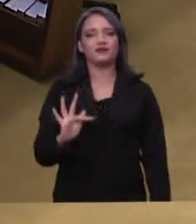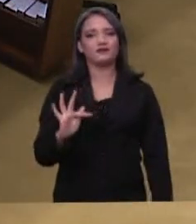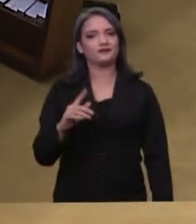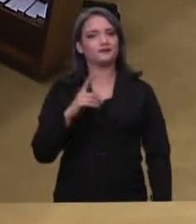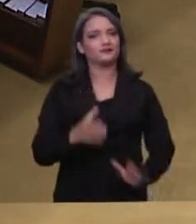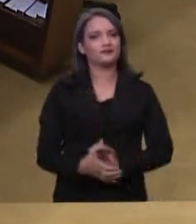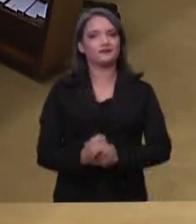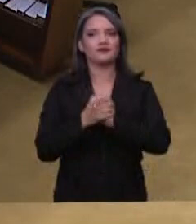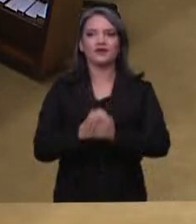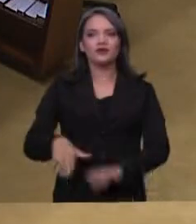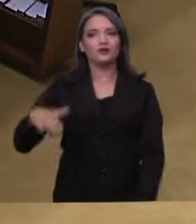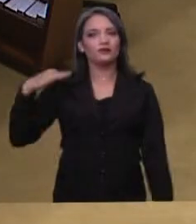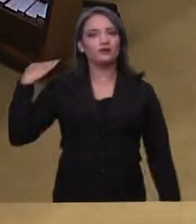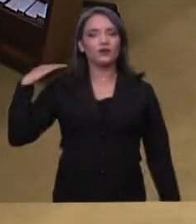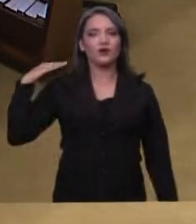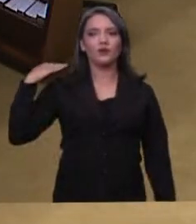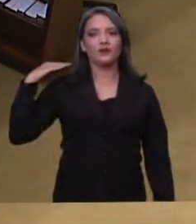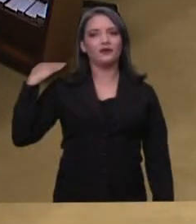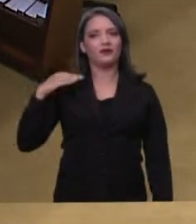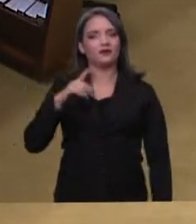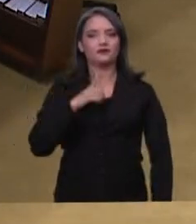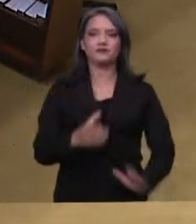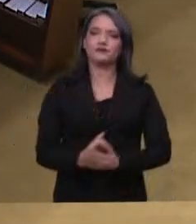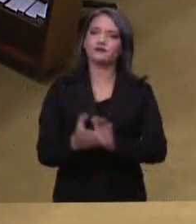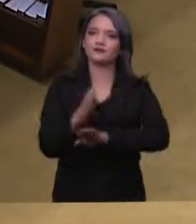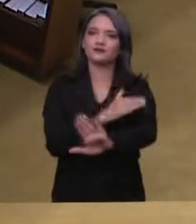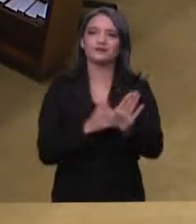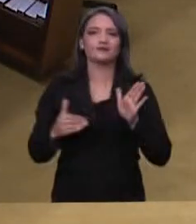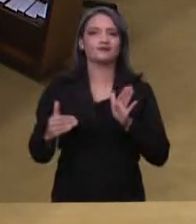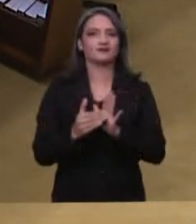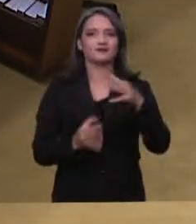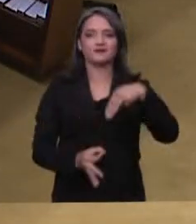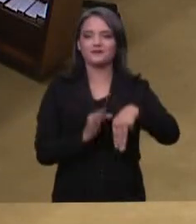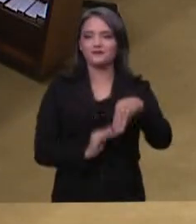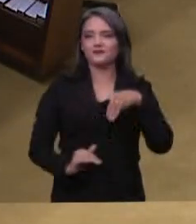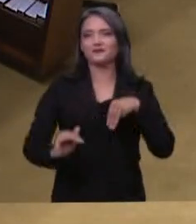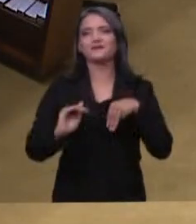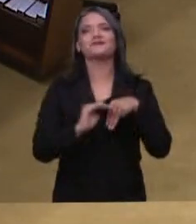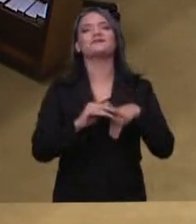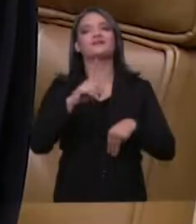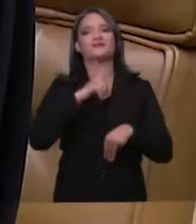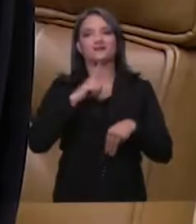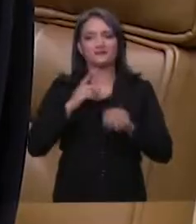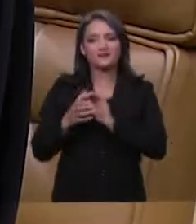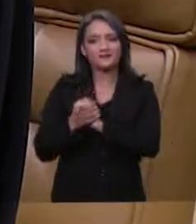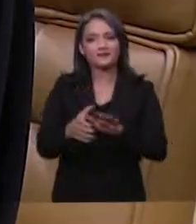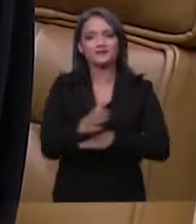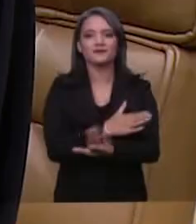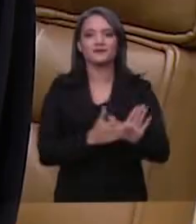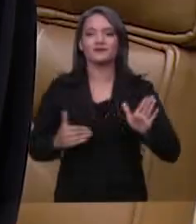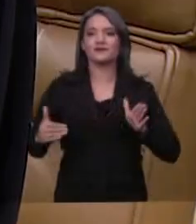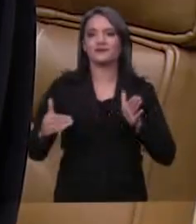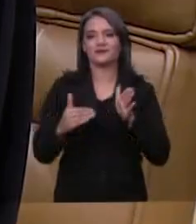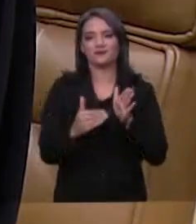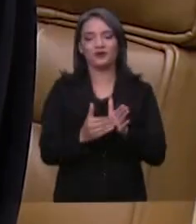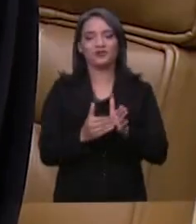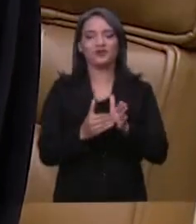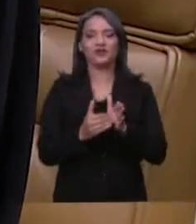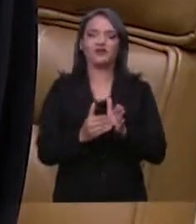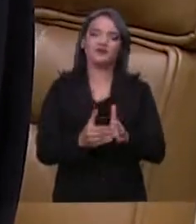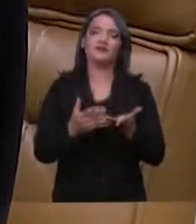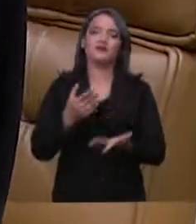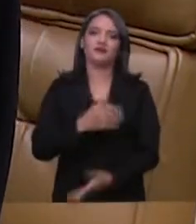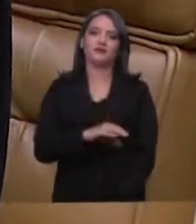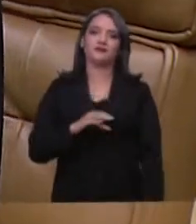Lúcia. Cumprimento a todos os eminentes ministros dessa Suprema Corte, meus pares. Cumprimento o Dr. Carlos Frederico